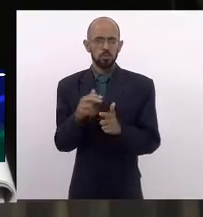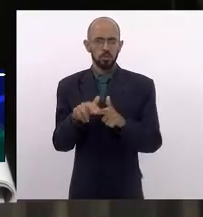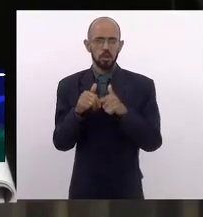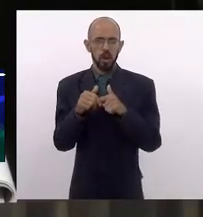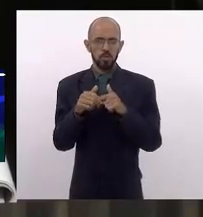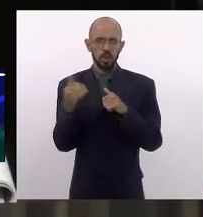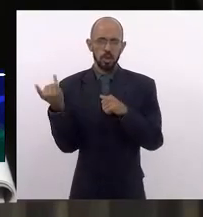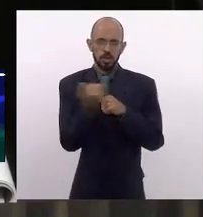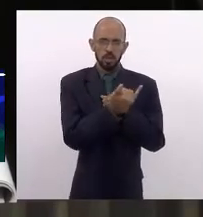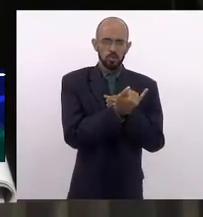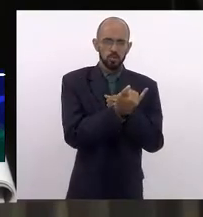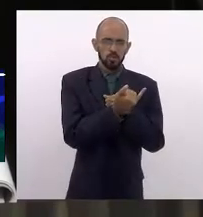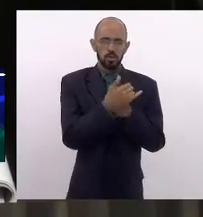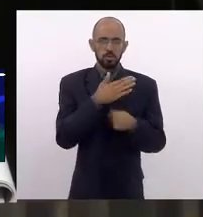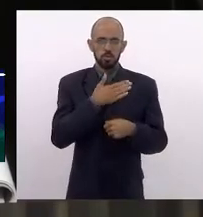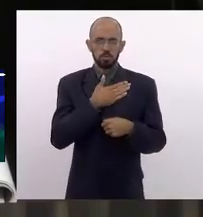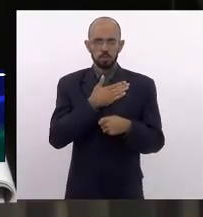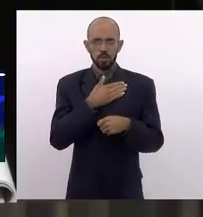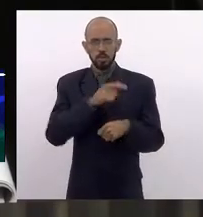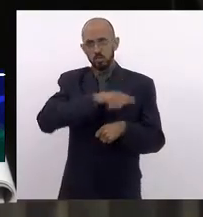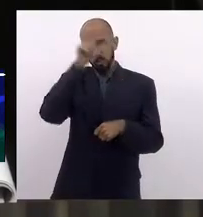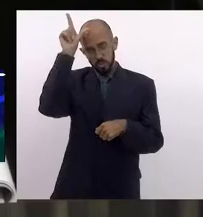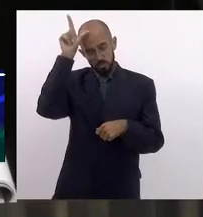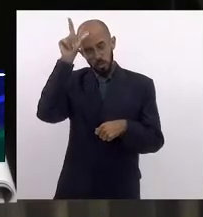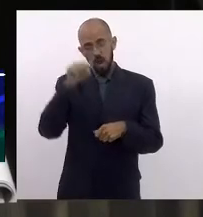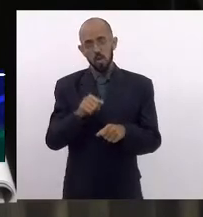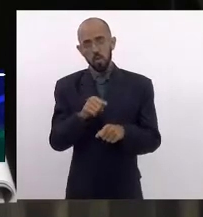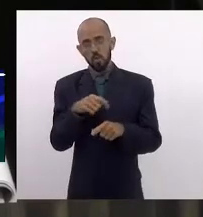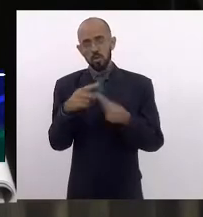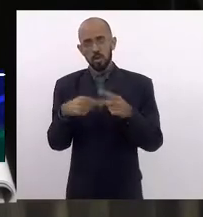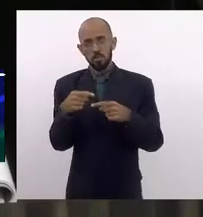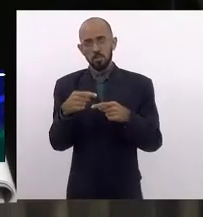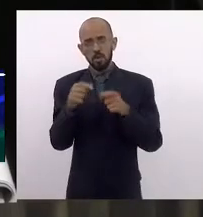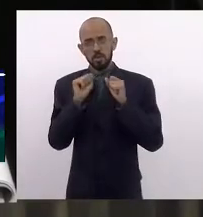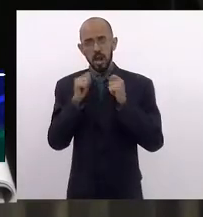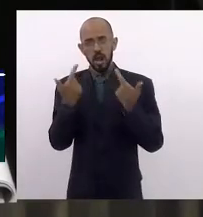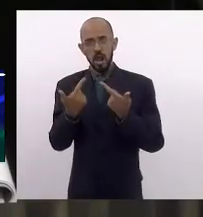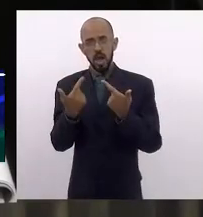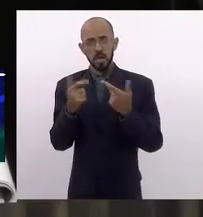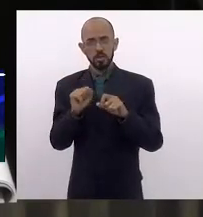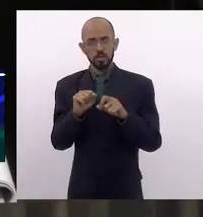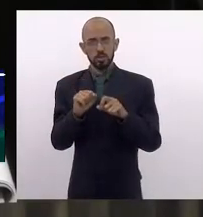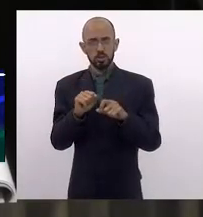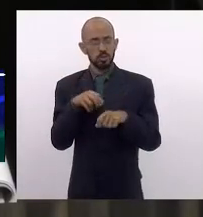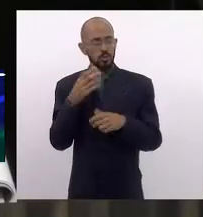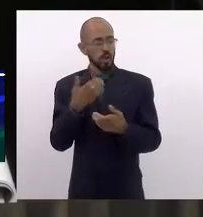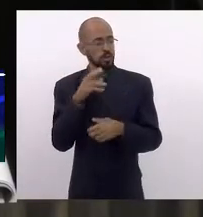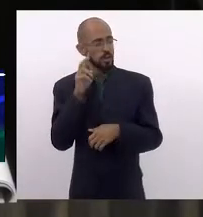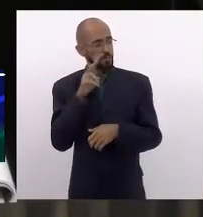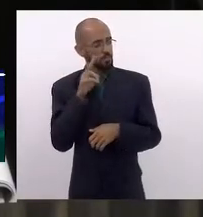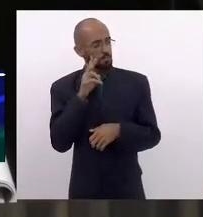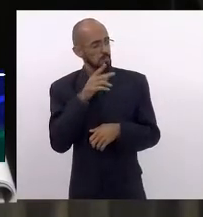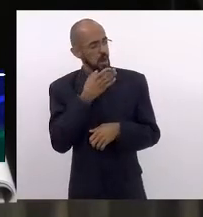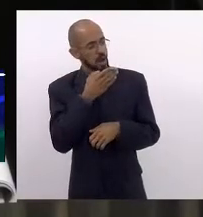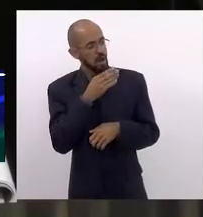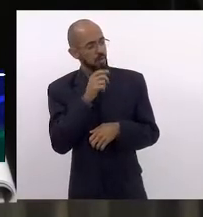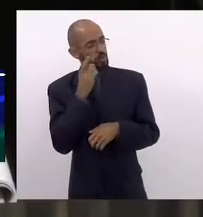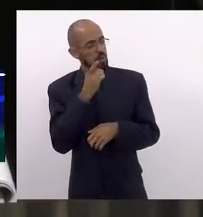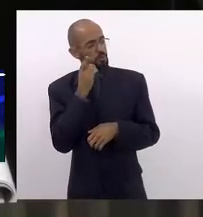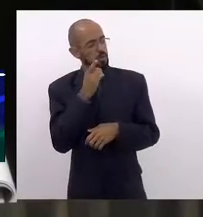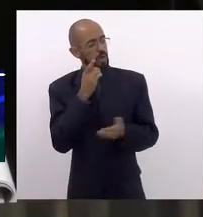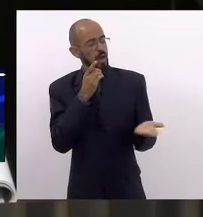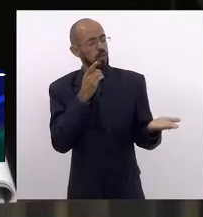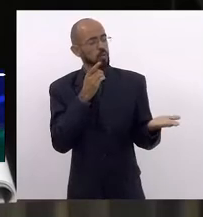denúncia apresentada por mim por e tal dos polos logo em seguida essa casa aqui aí eu queria lembrar aqui ao Nobre